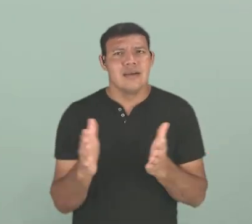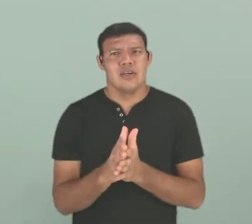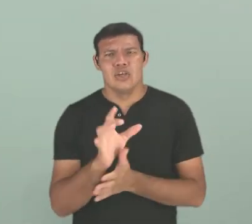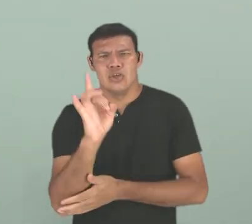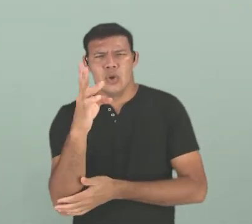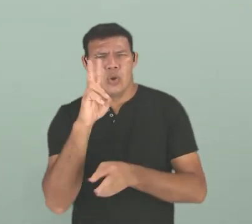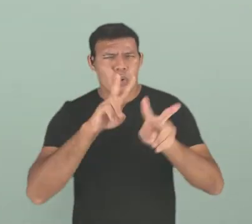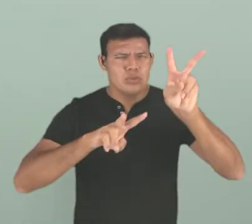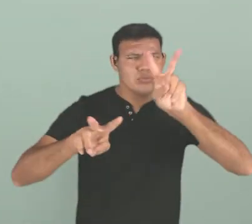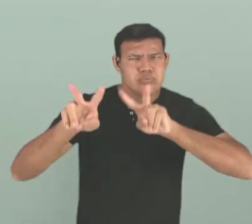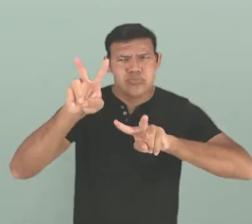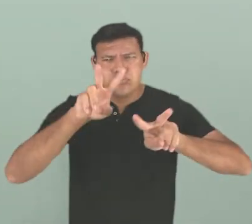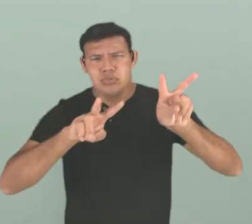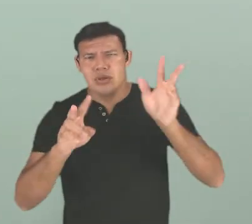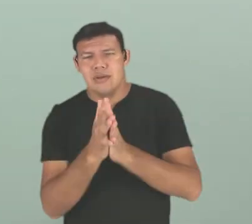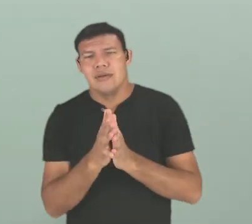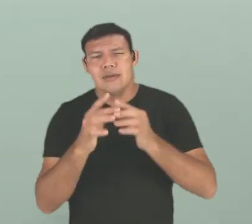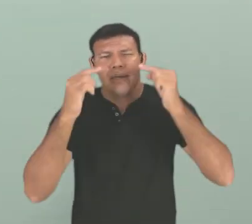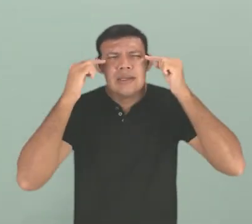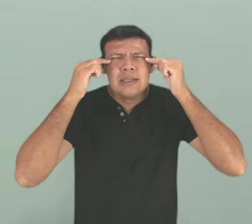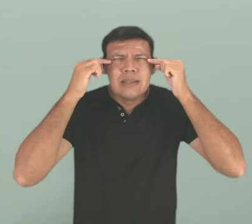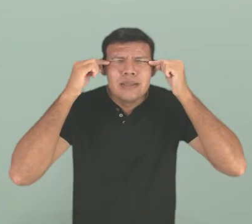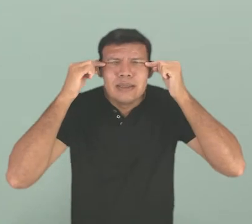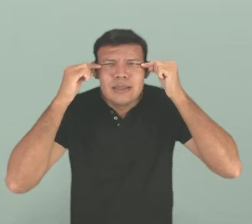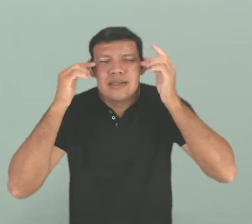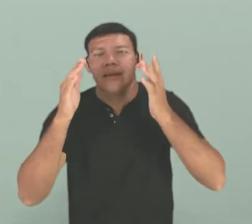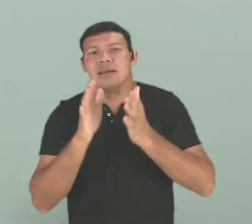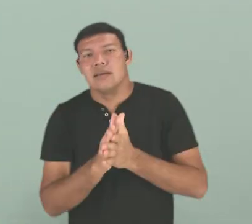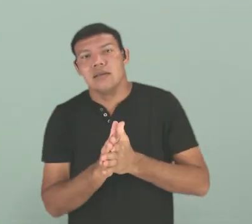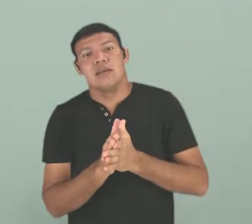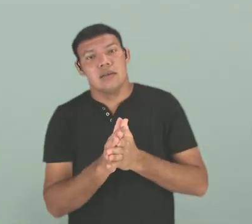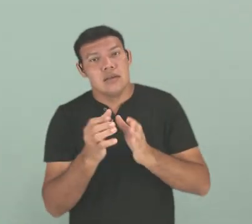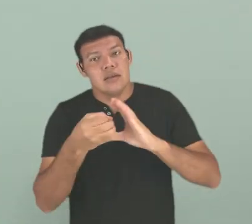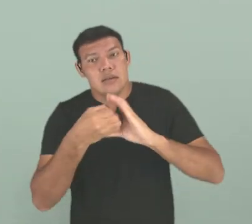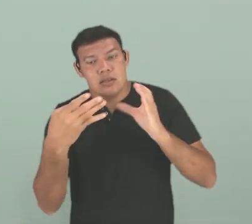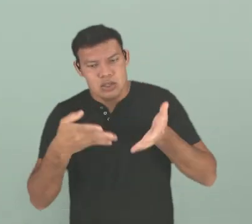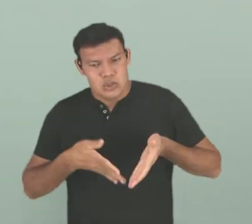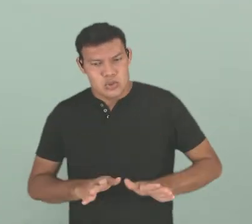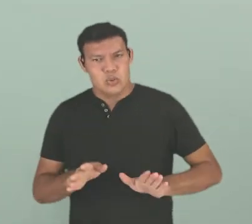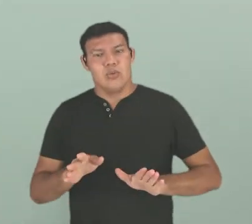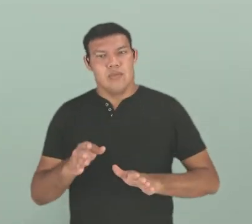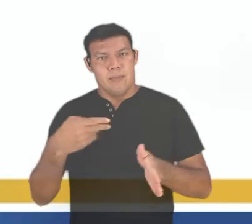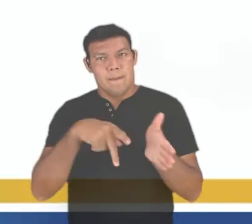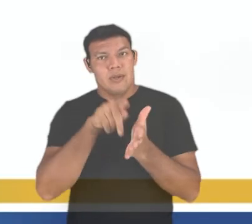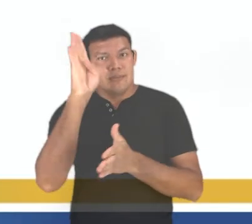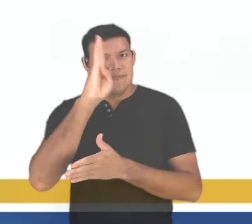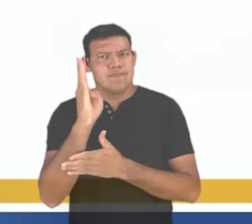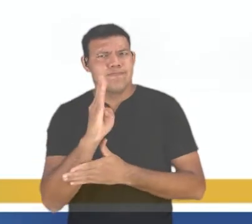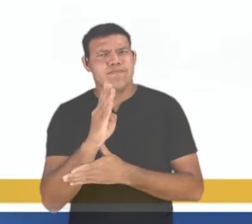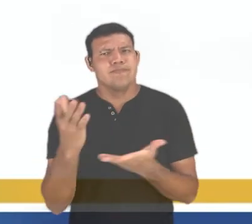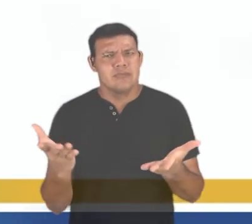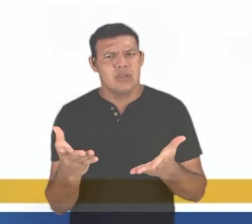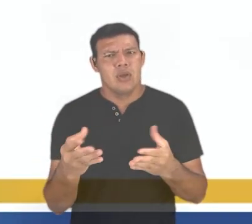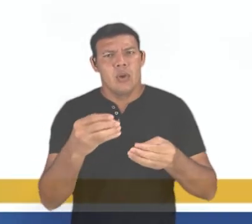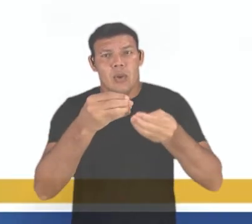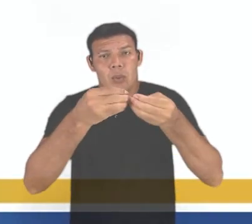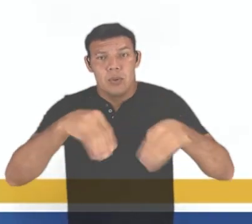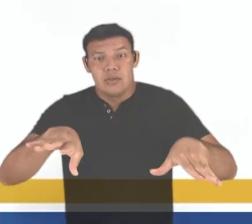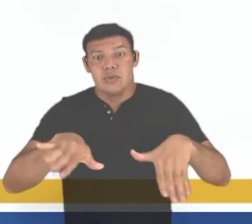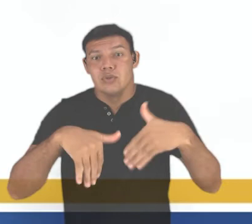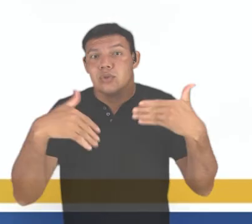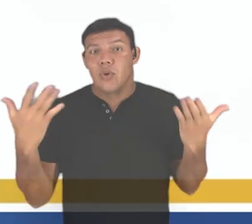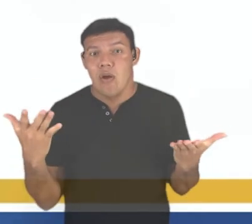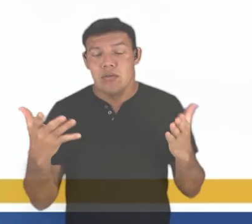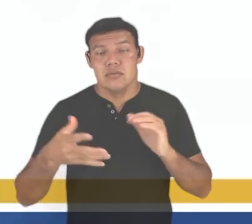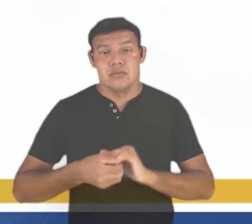só de olhar. Tem brasileiro com os olhinhos puxados, você pensa que é japonês, é brasileiro, nasceu aqui. E quais as consequências desse crescimento todo